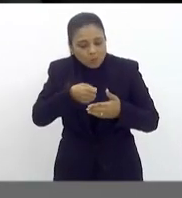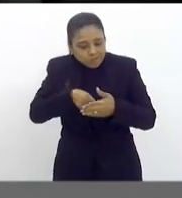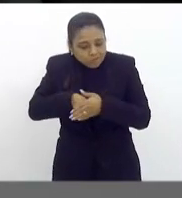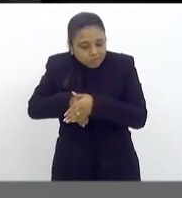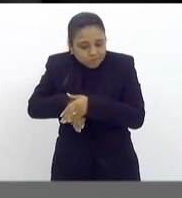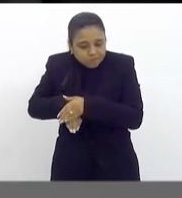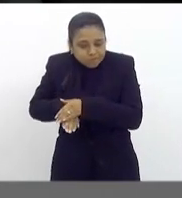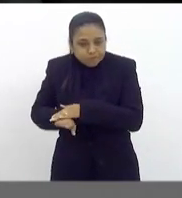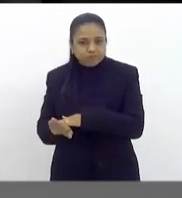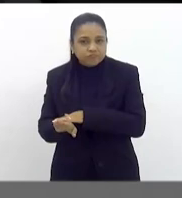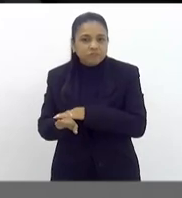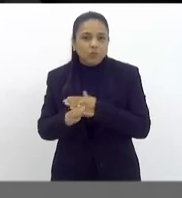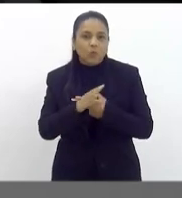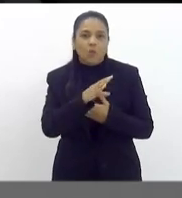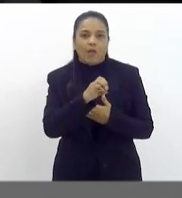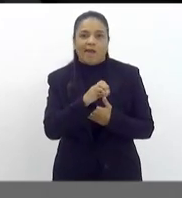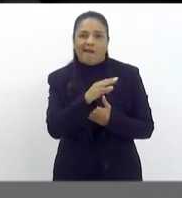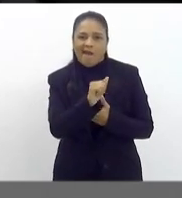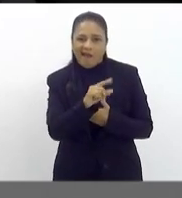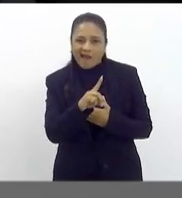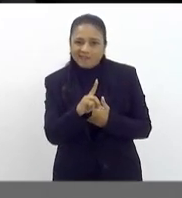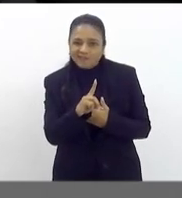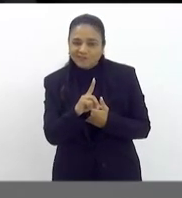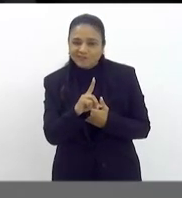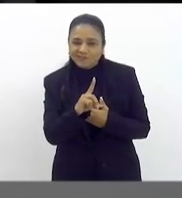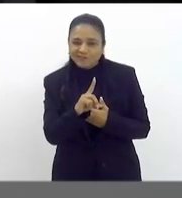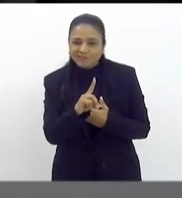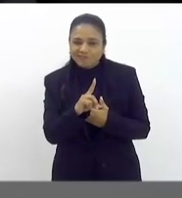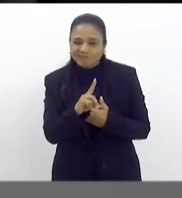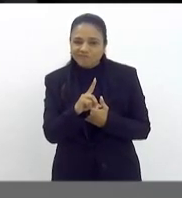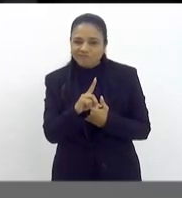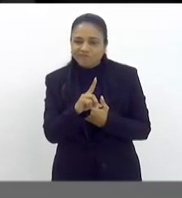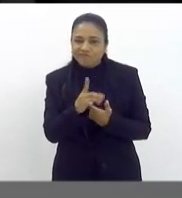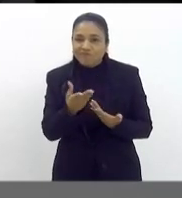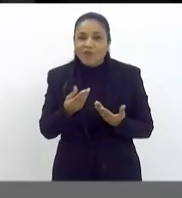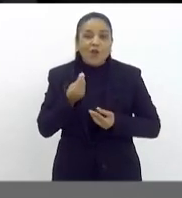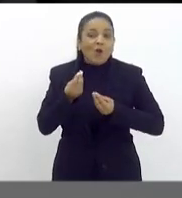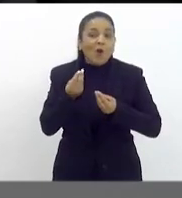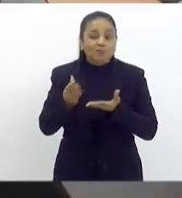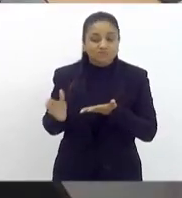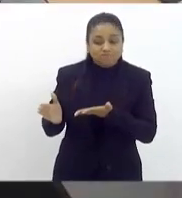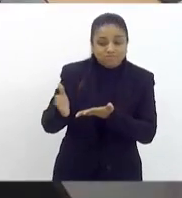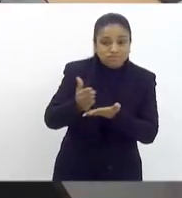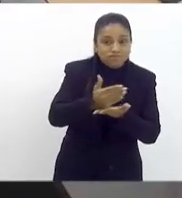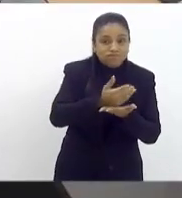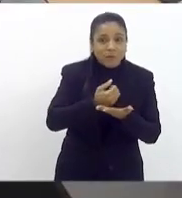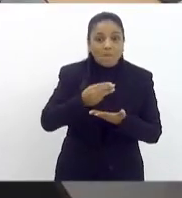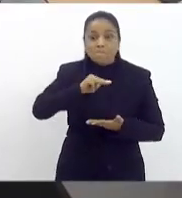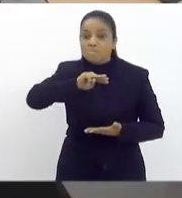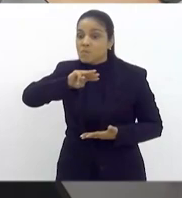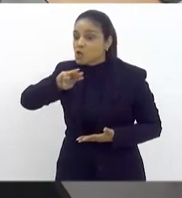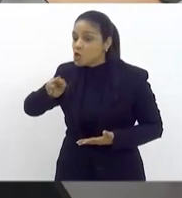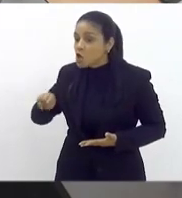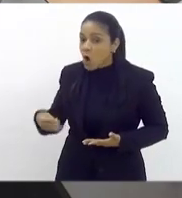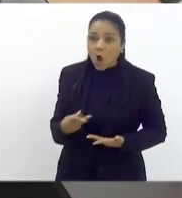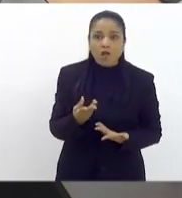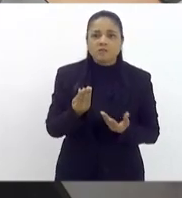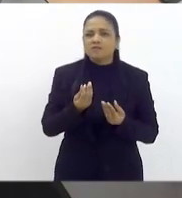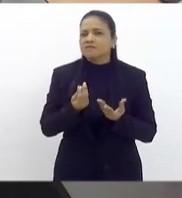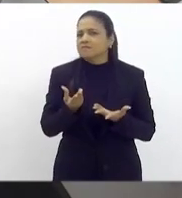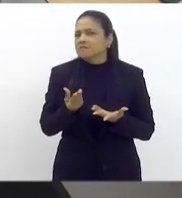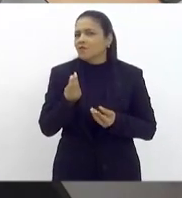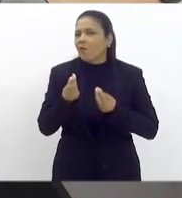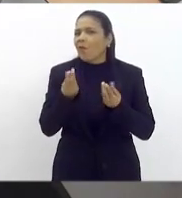ECAD. Sabe-se lá Deus fazendo o quê com esse dinheiro? Senhores, fazer quantos milhões arrecadou de crédito retido teve no ECAD no ano questão de